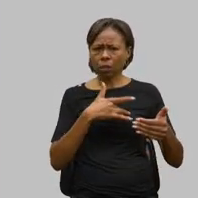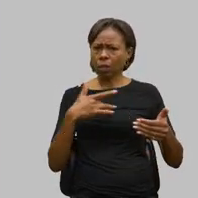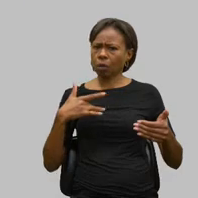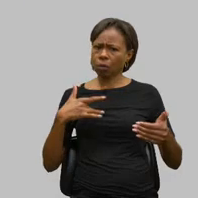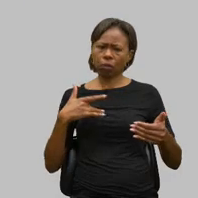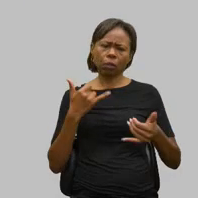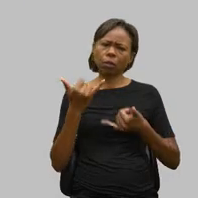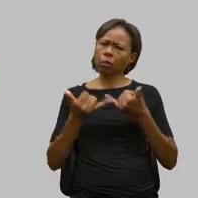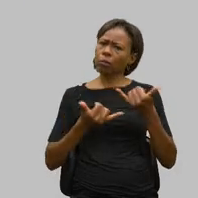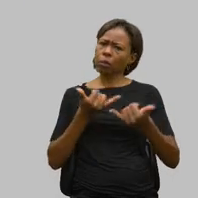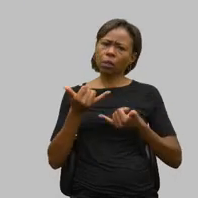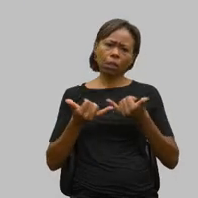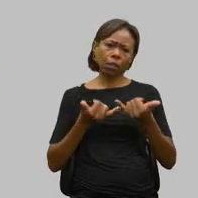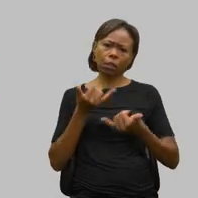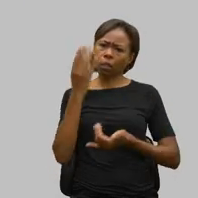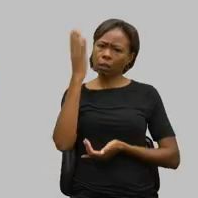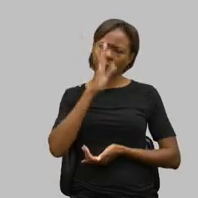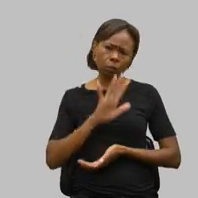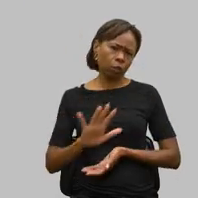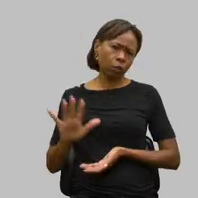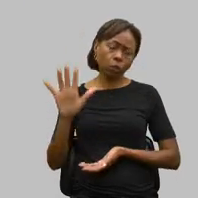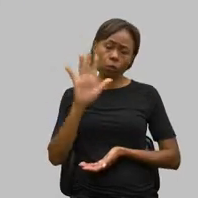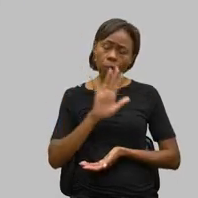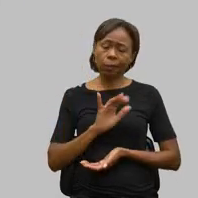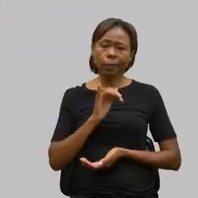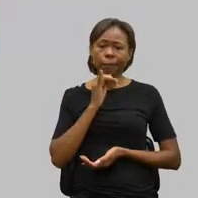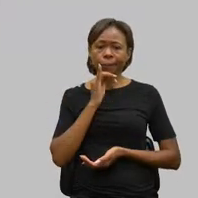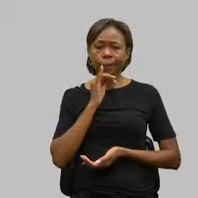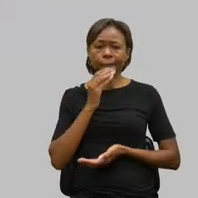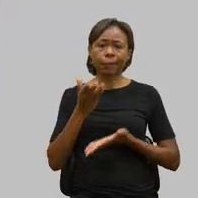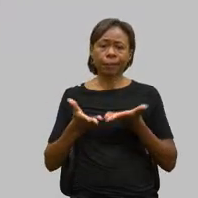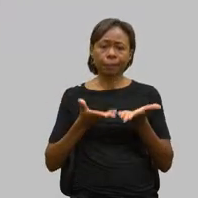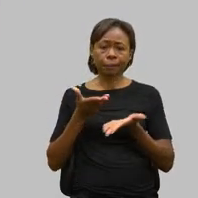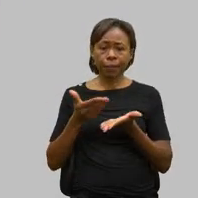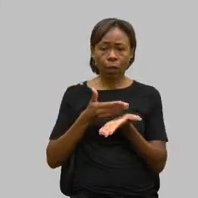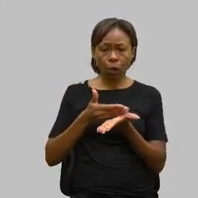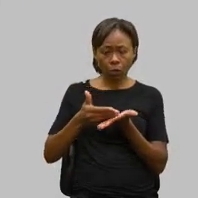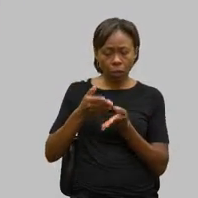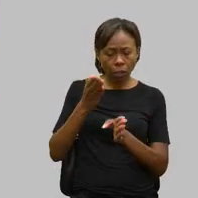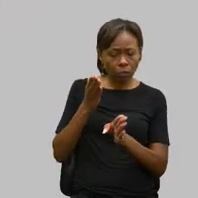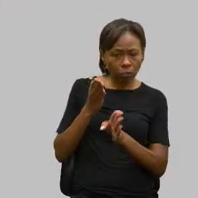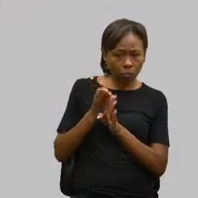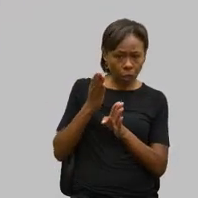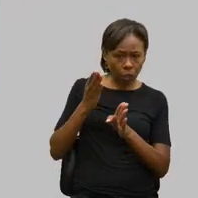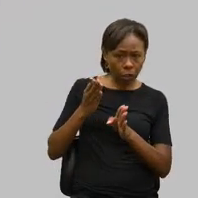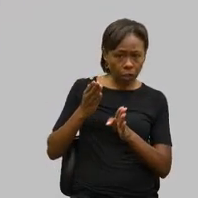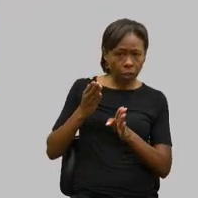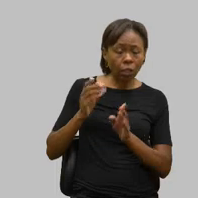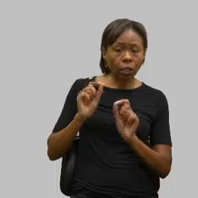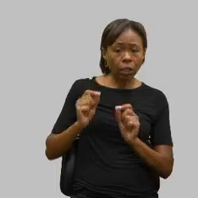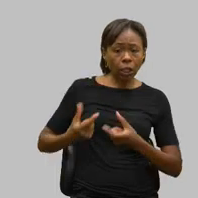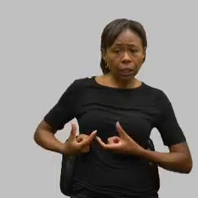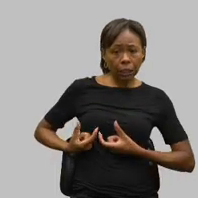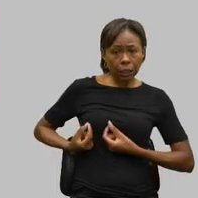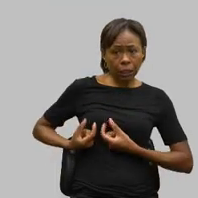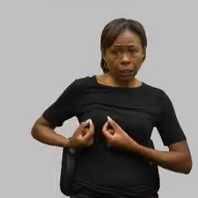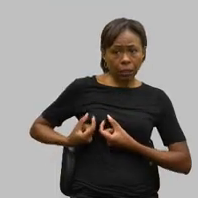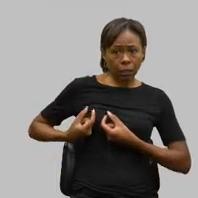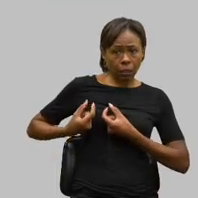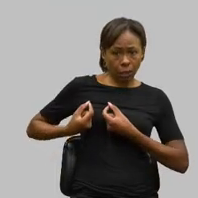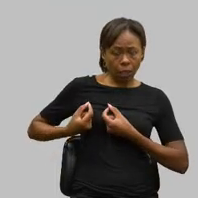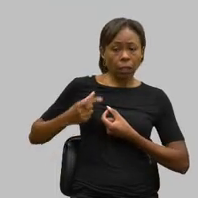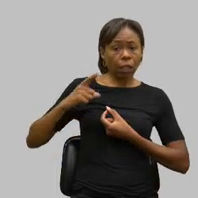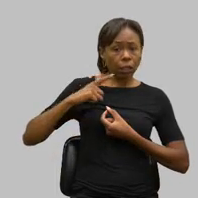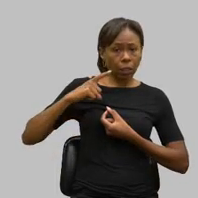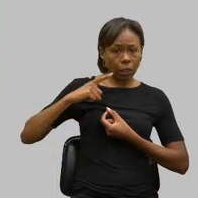Por exemplo, procedimentos incluídos. Avaliação diagnóstica inicial de câncer de mama. Então, você tem uma avaliação